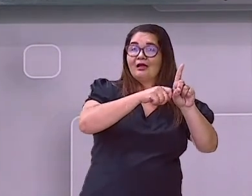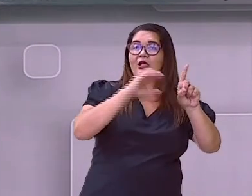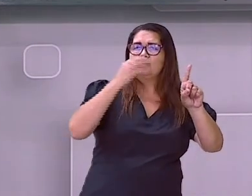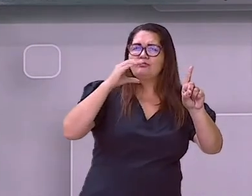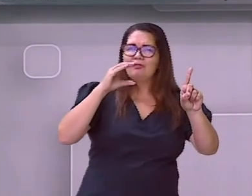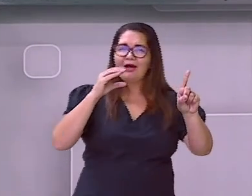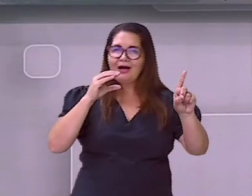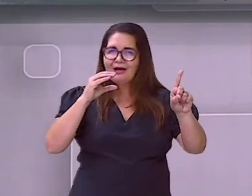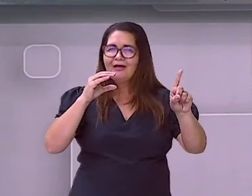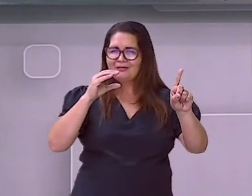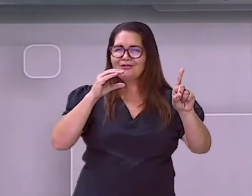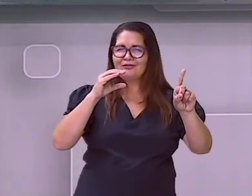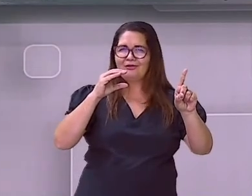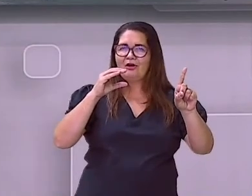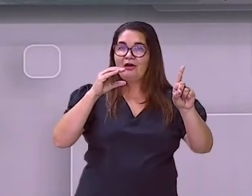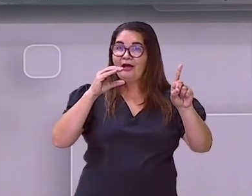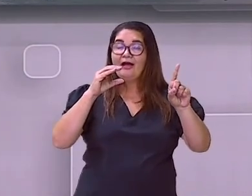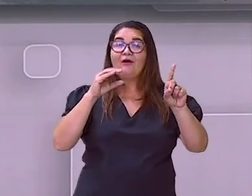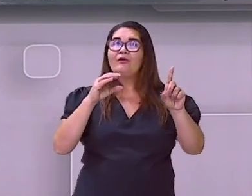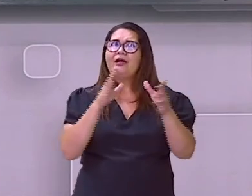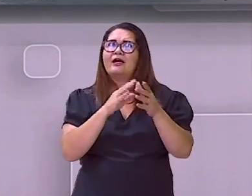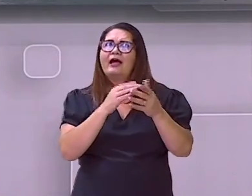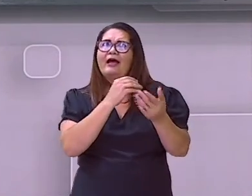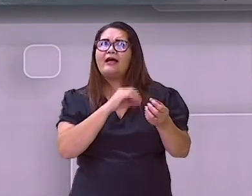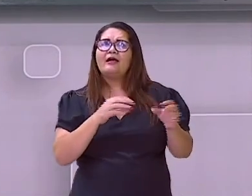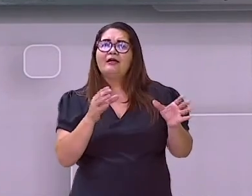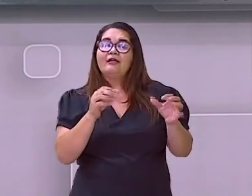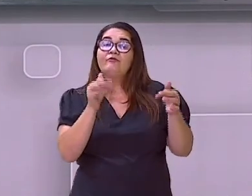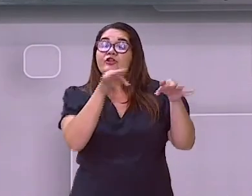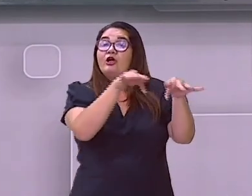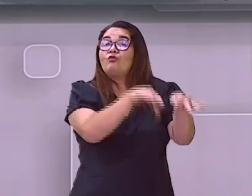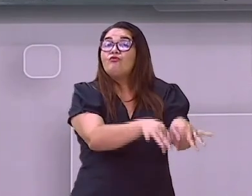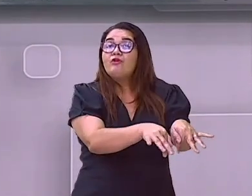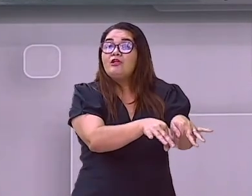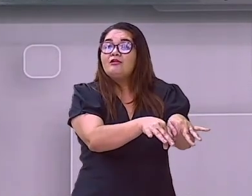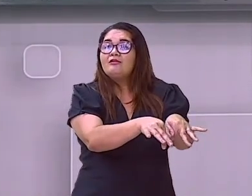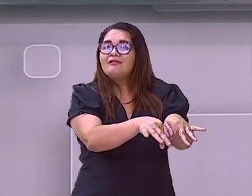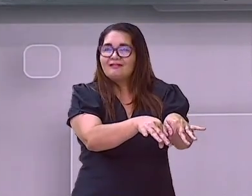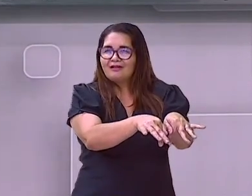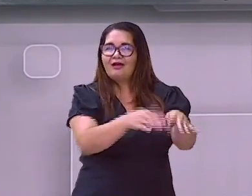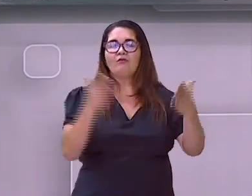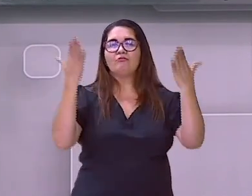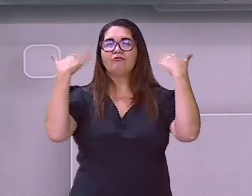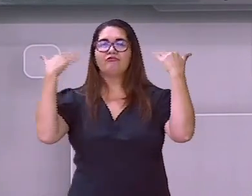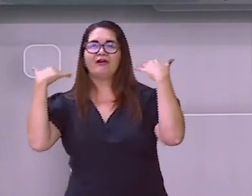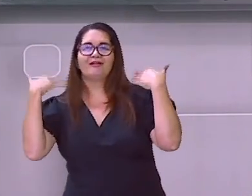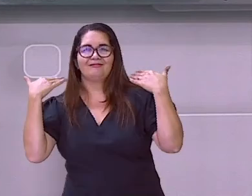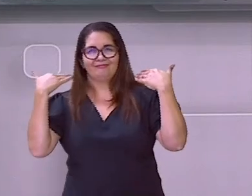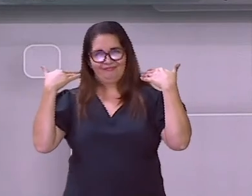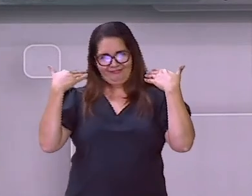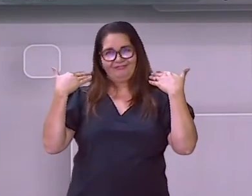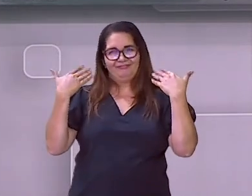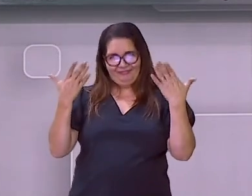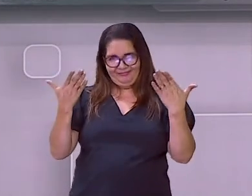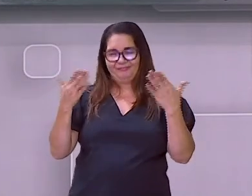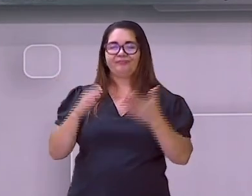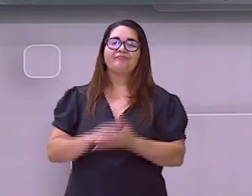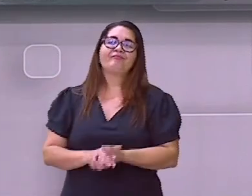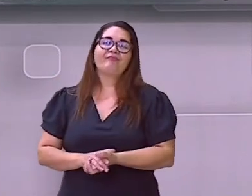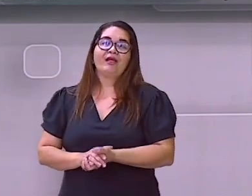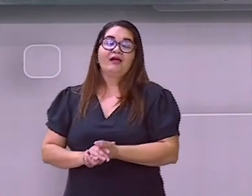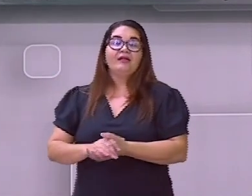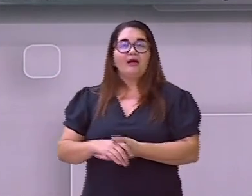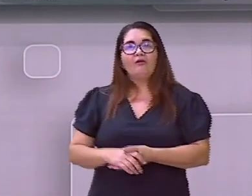Ok? Procura por ela. É bonita, tudo bem, é um pouquinho antiga, do meu tempo. Mas vamos continuar. E